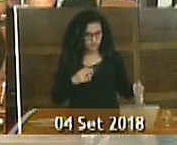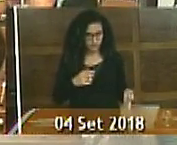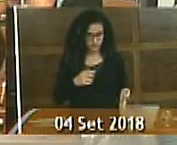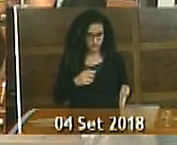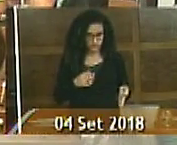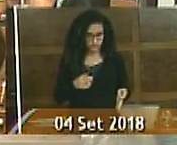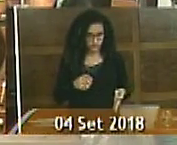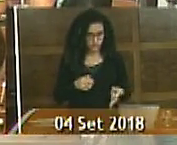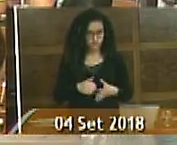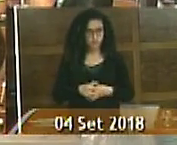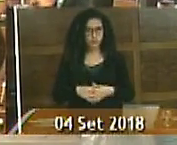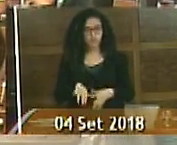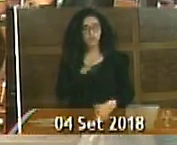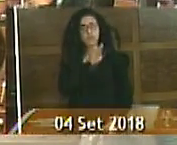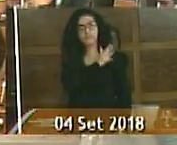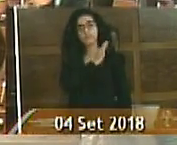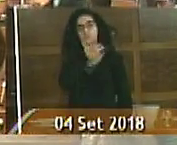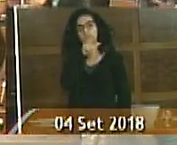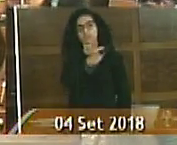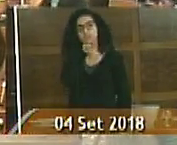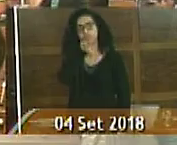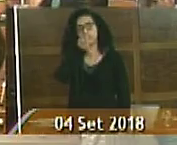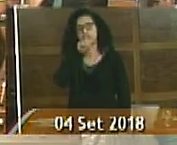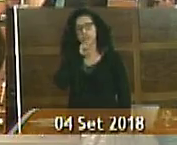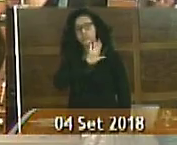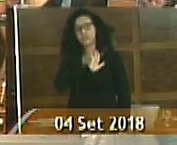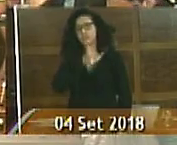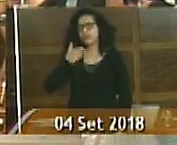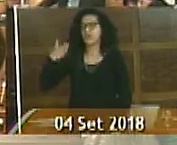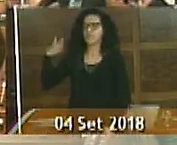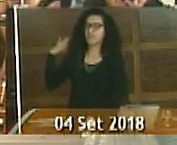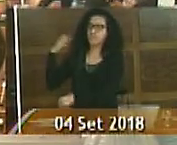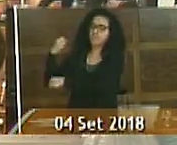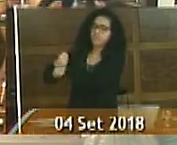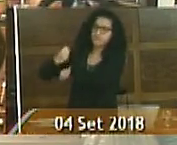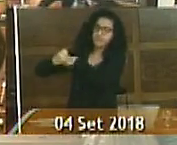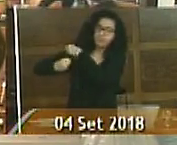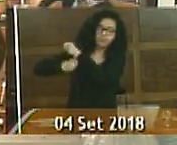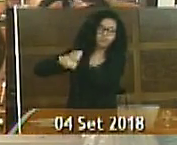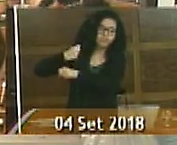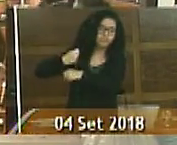O comandante Jairo já vem já há vários anos, né?